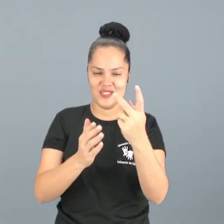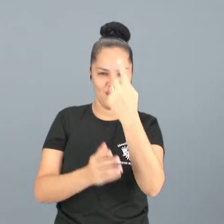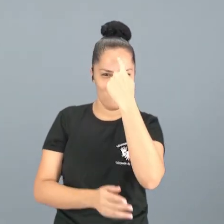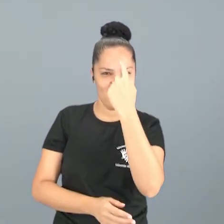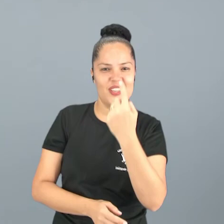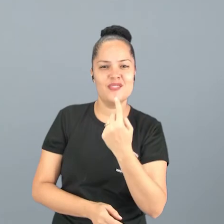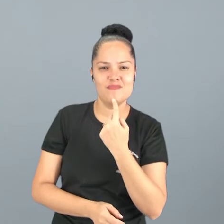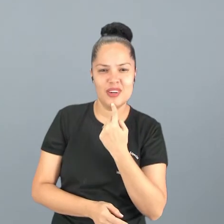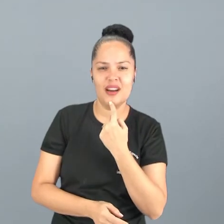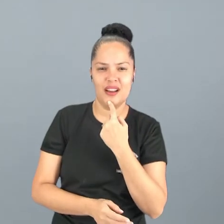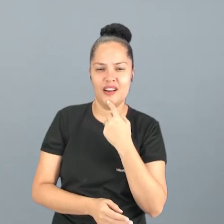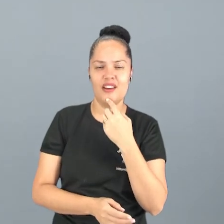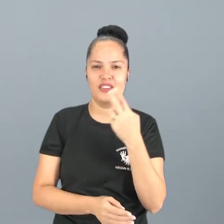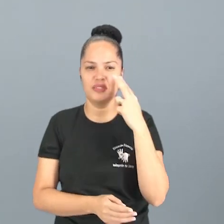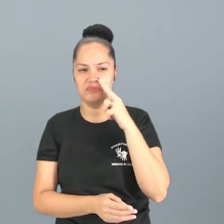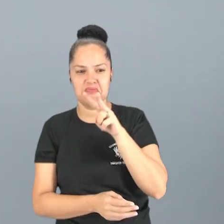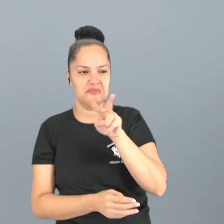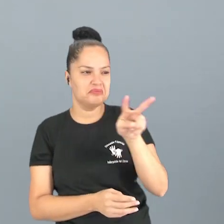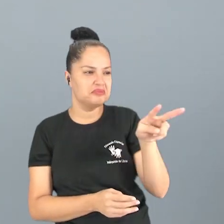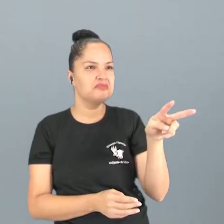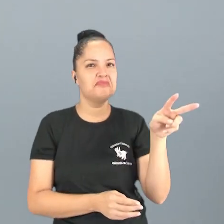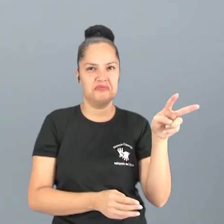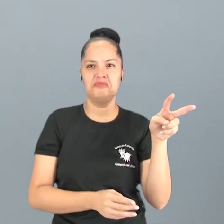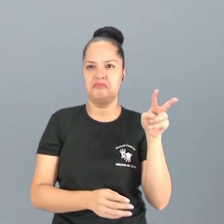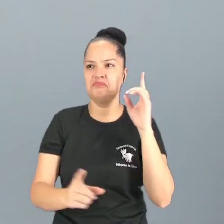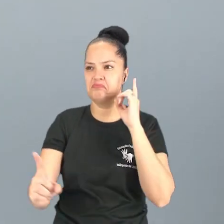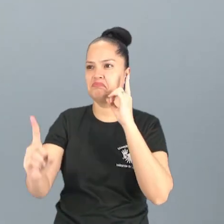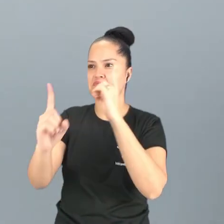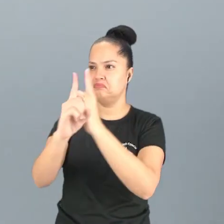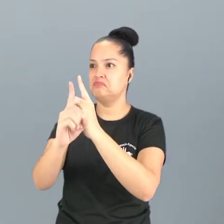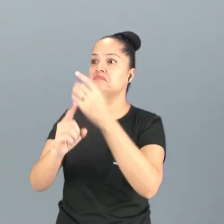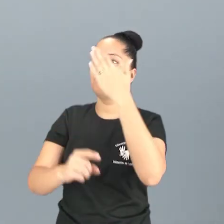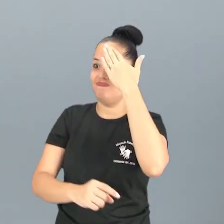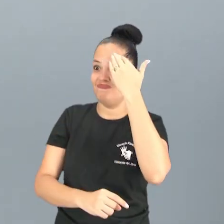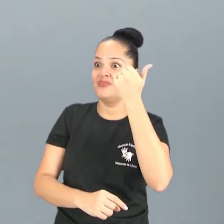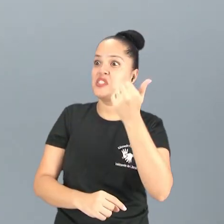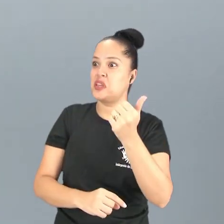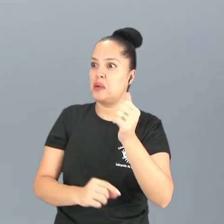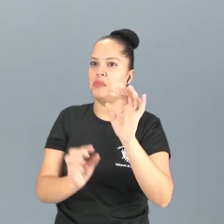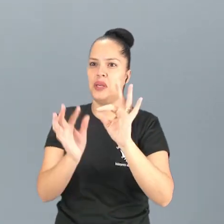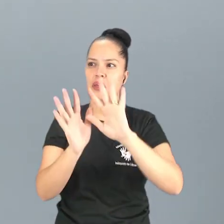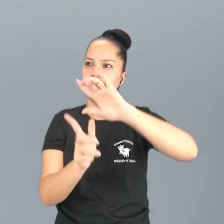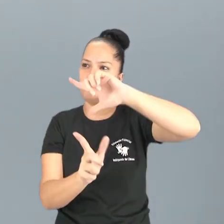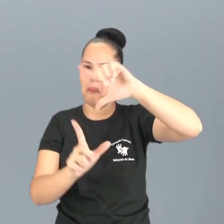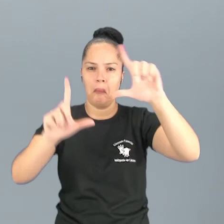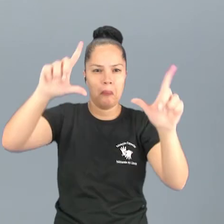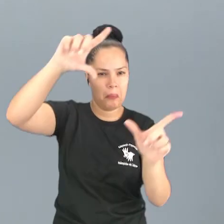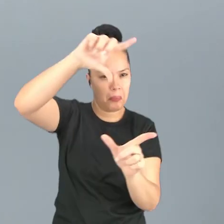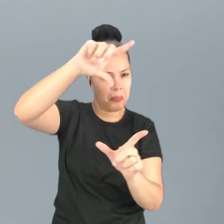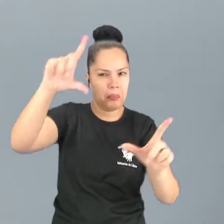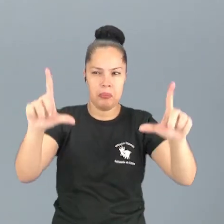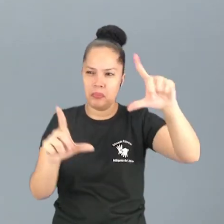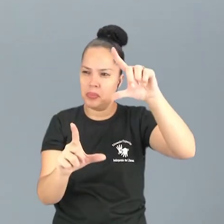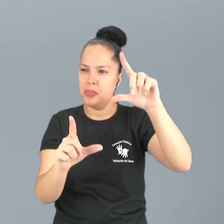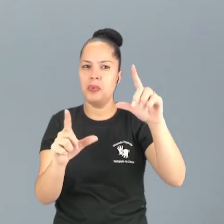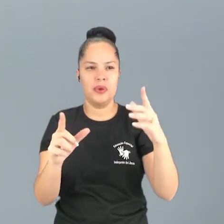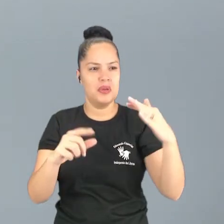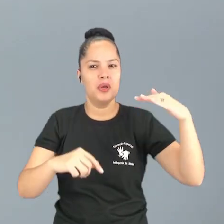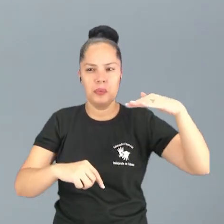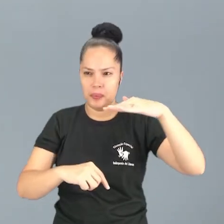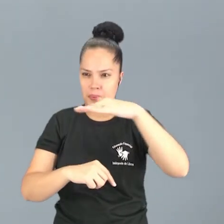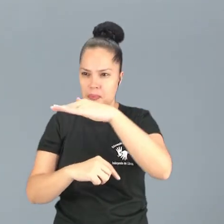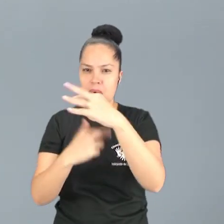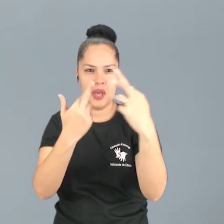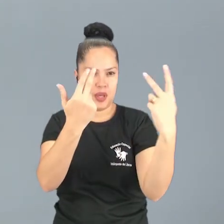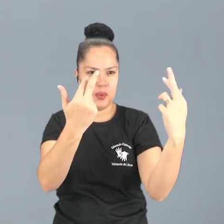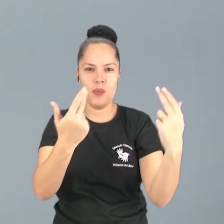você vê uma figura, você consegue identificar se há uma simetria nela? Se há uma isometria acontecendo naquela